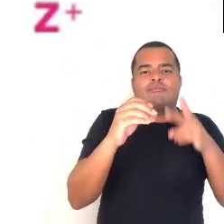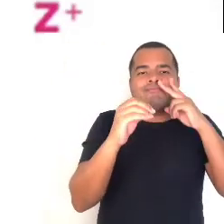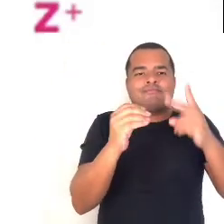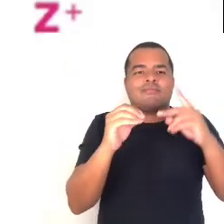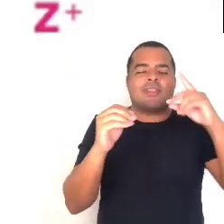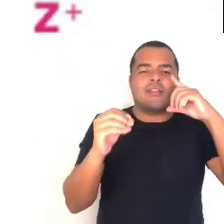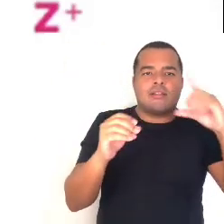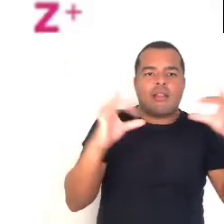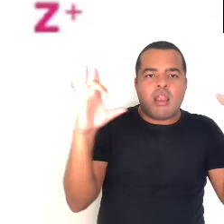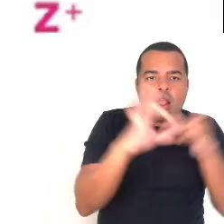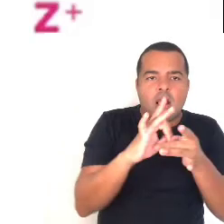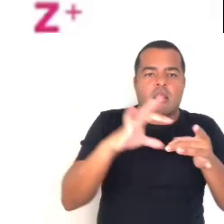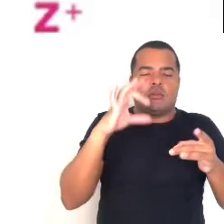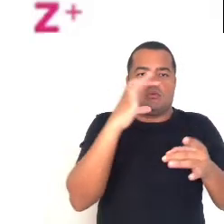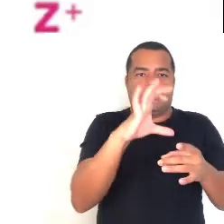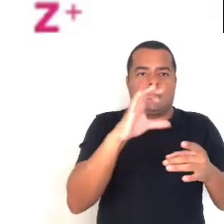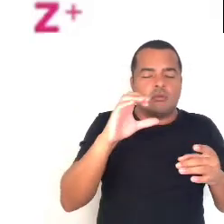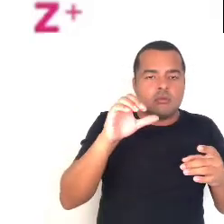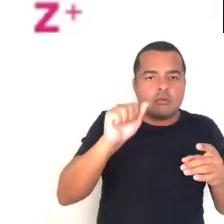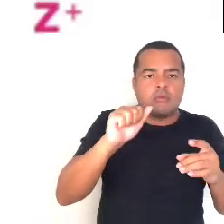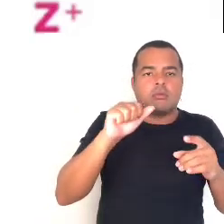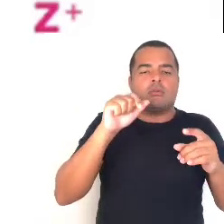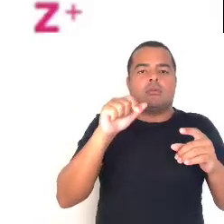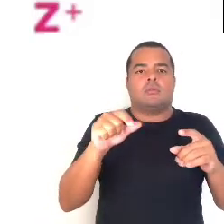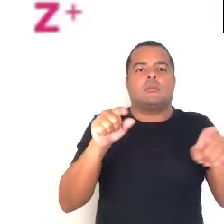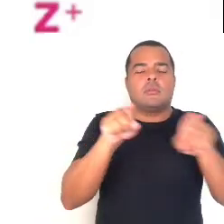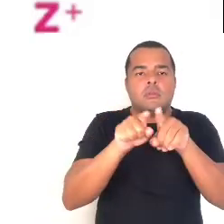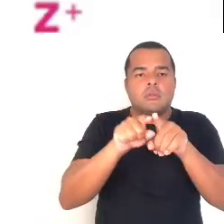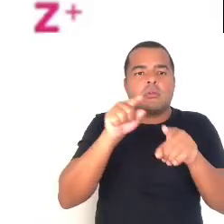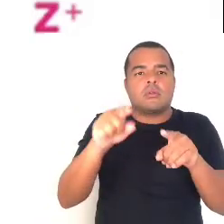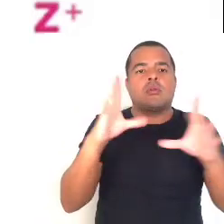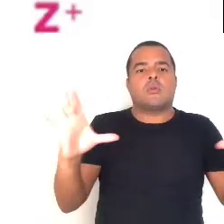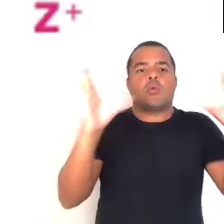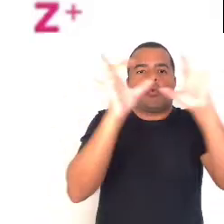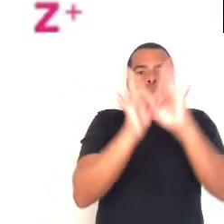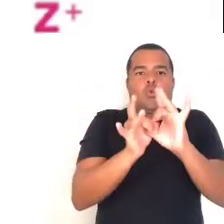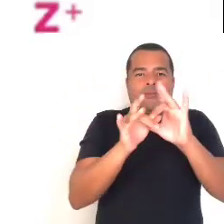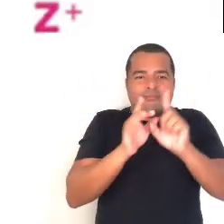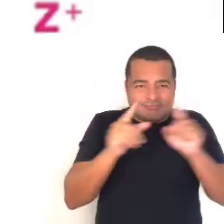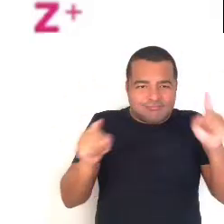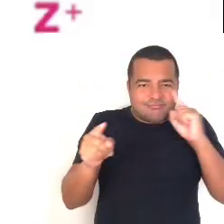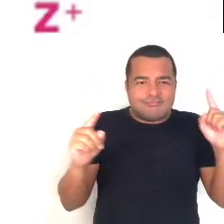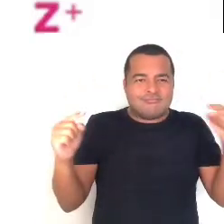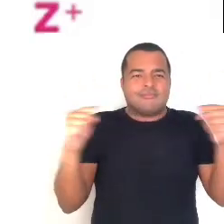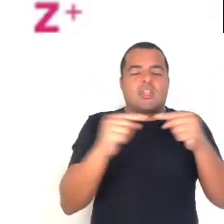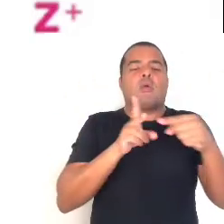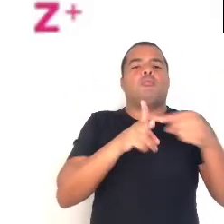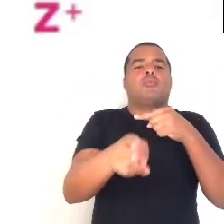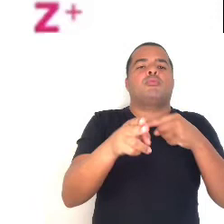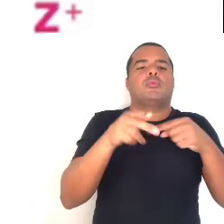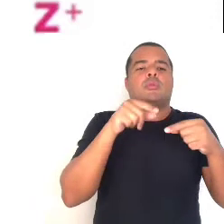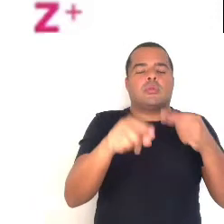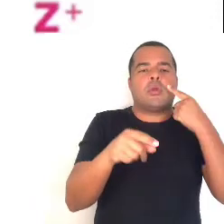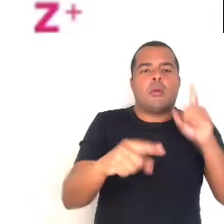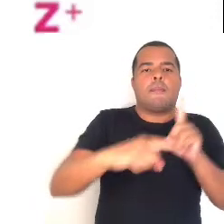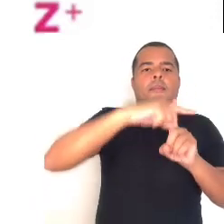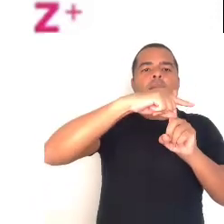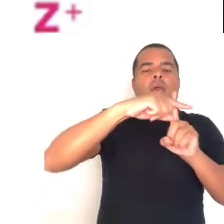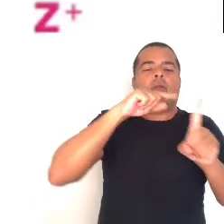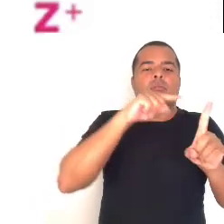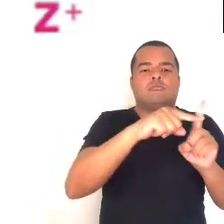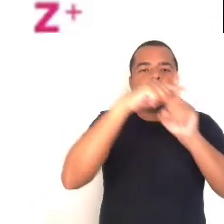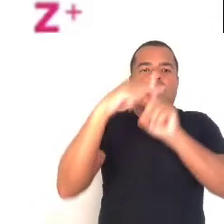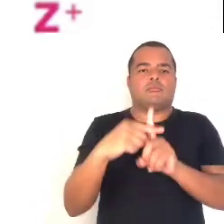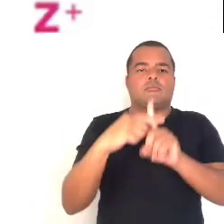parcial positiva, ele ligando-se aí ligado aí a um átomo mais eletronegativo que ele, nessa ruptura de ligação, essa